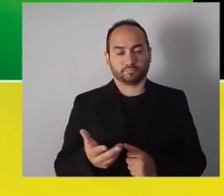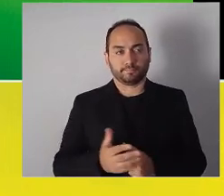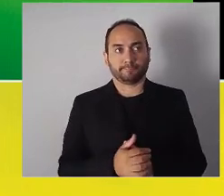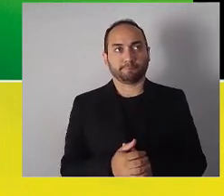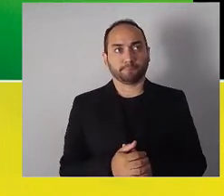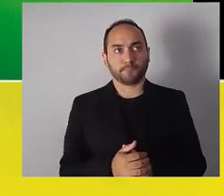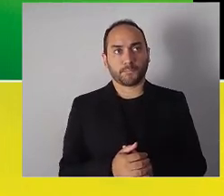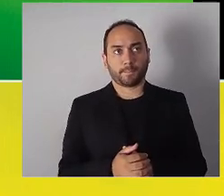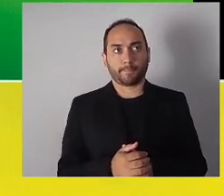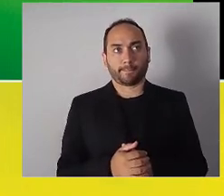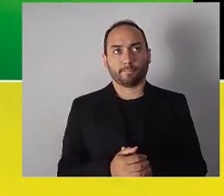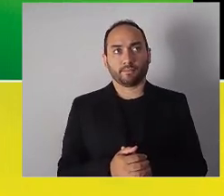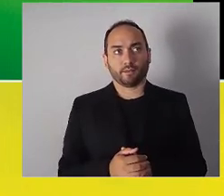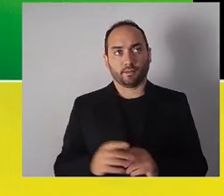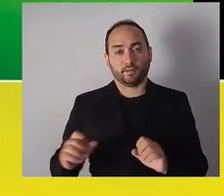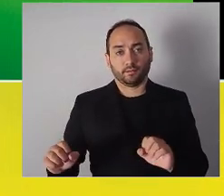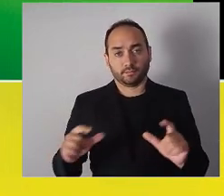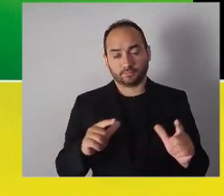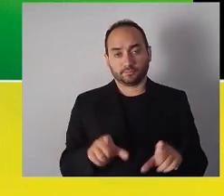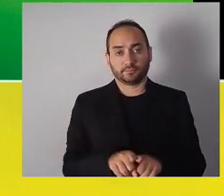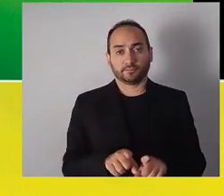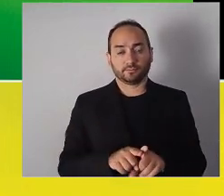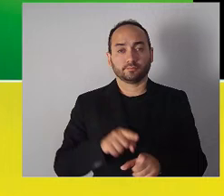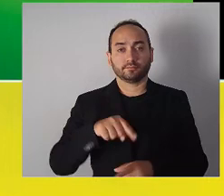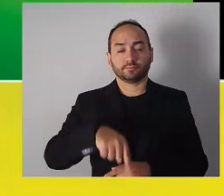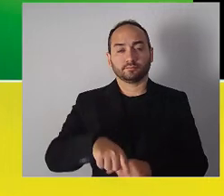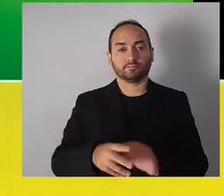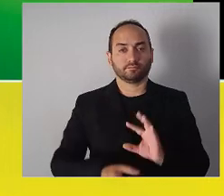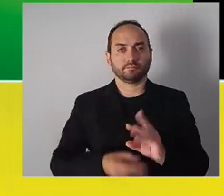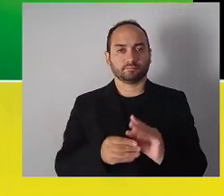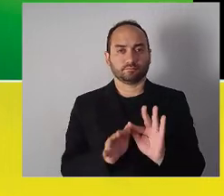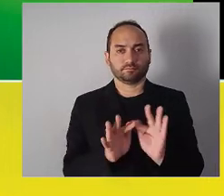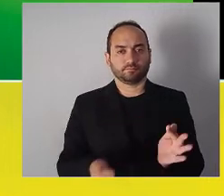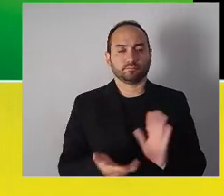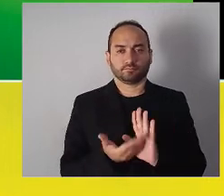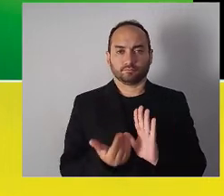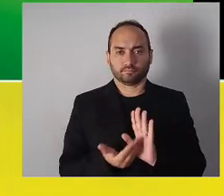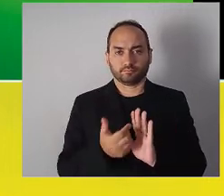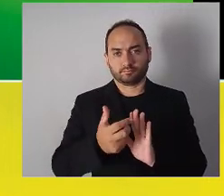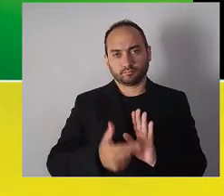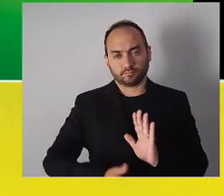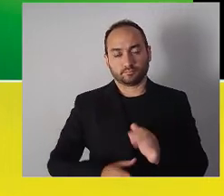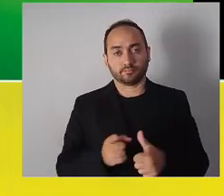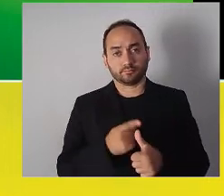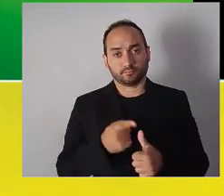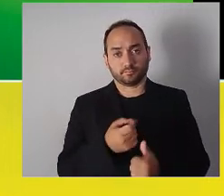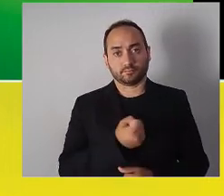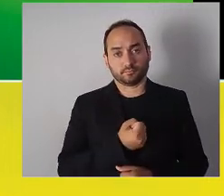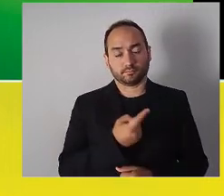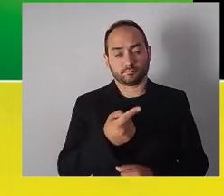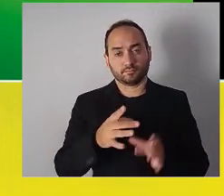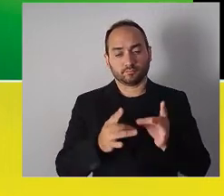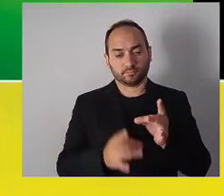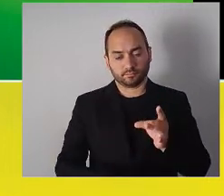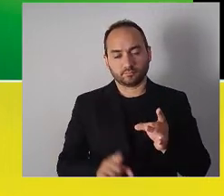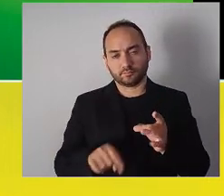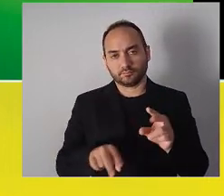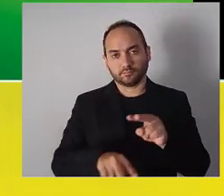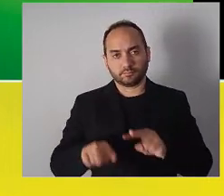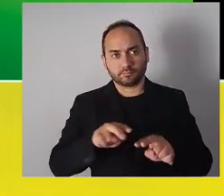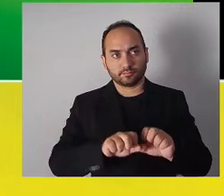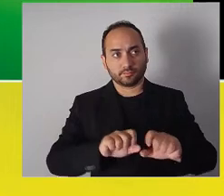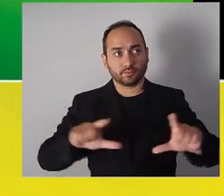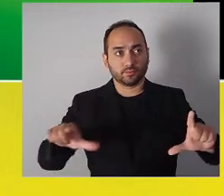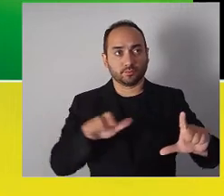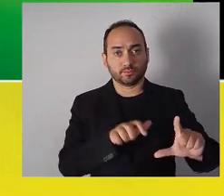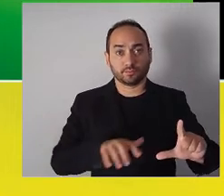Passando aqui, senhor presidente, a uma brevíssima síntese dos capítulos, No primeiro capítulo é delineada uma visão panorâmica